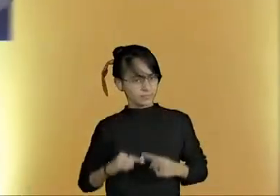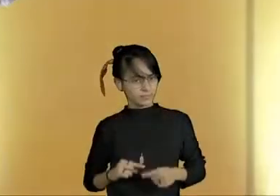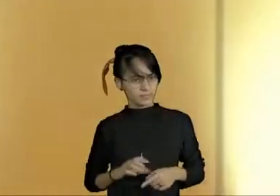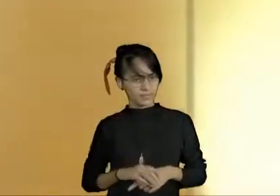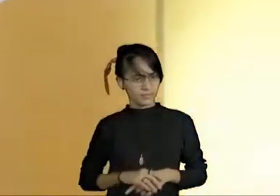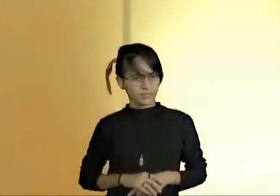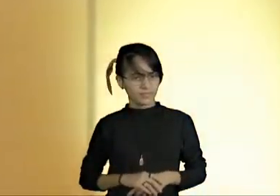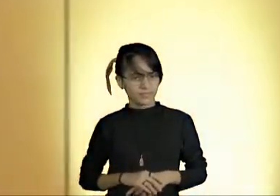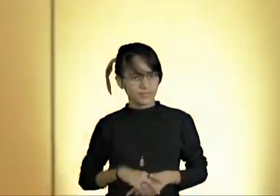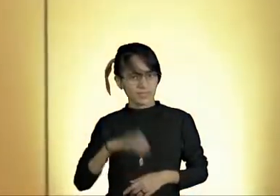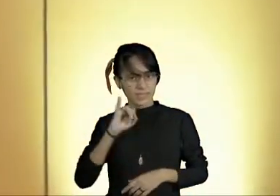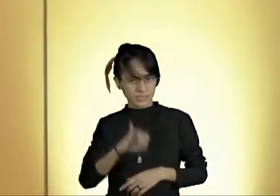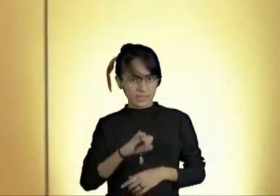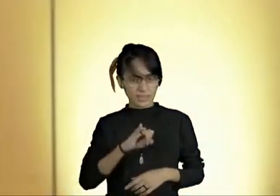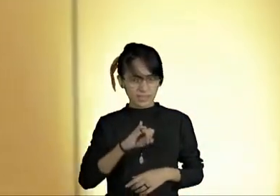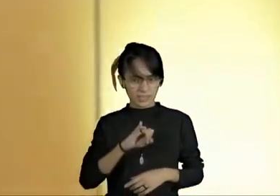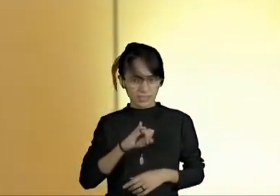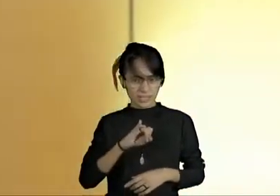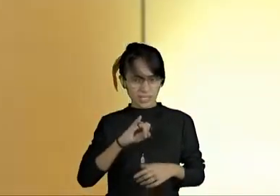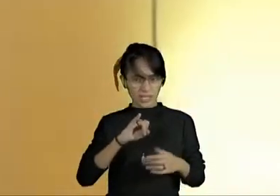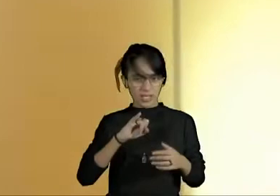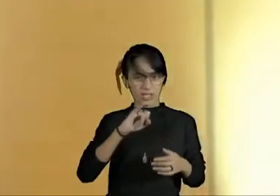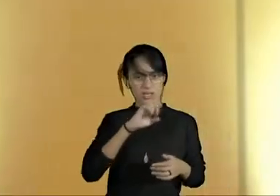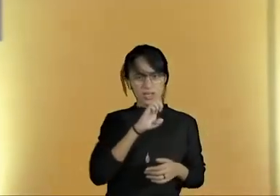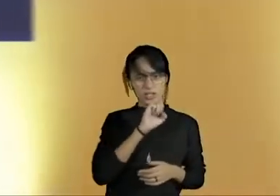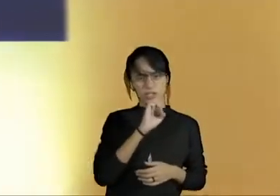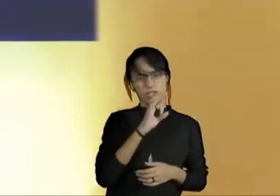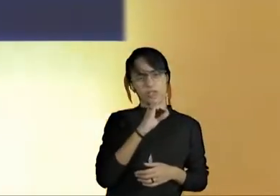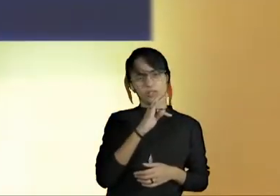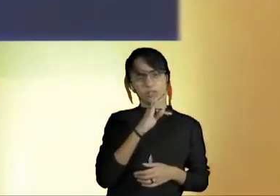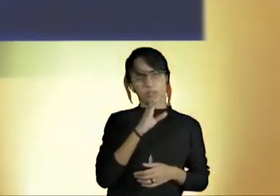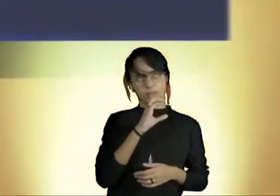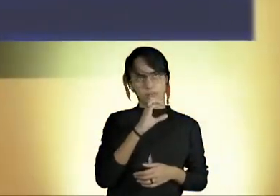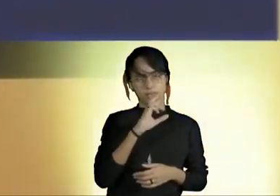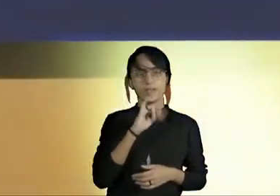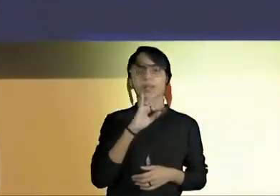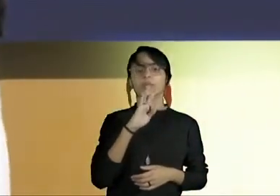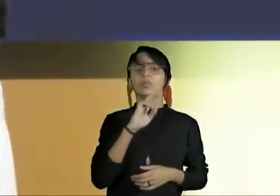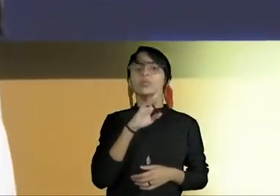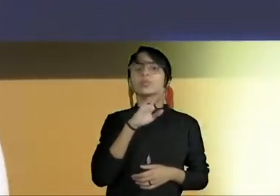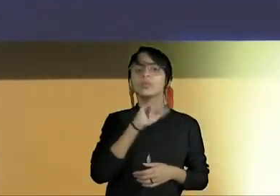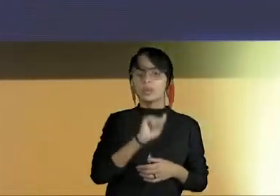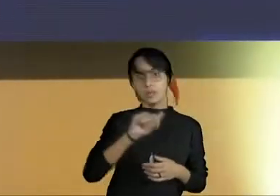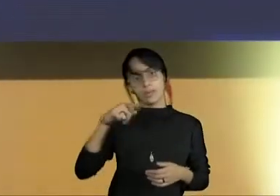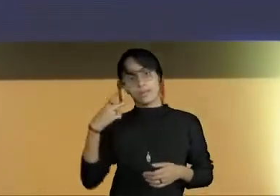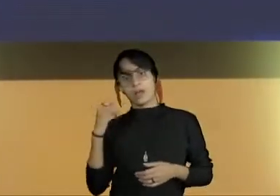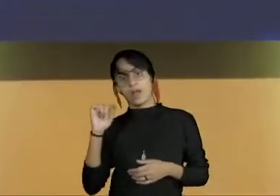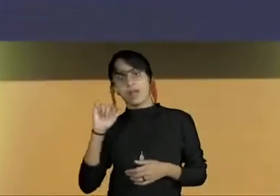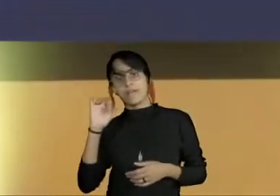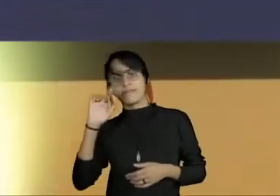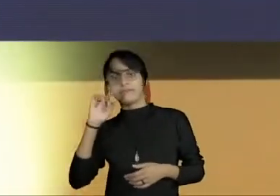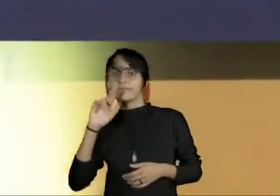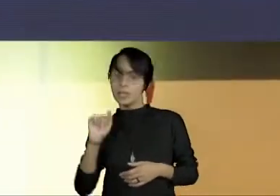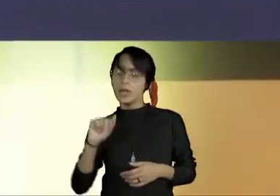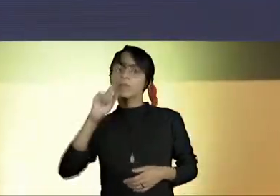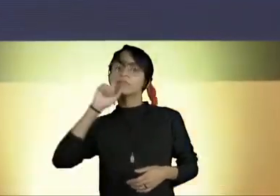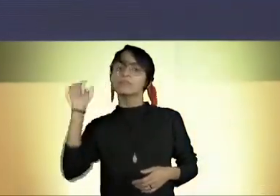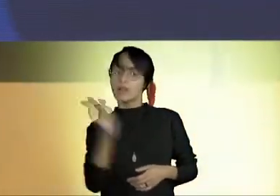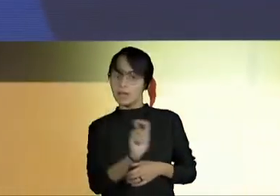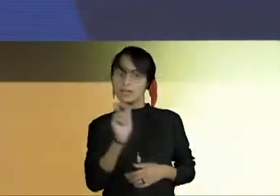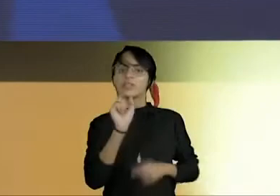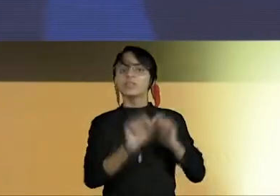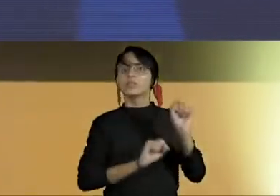você substituir a palavra escritura por palavra, é basicamente o que o texto está dizendo. Que tudo o que